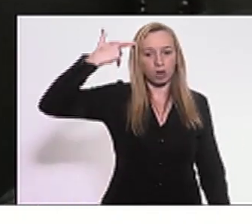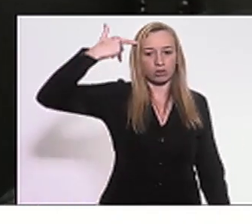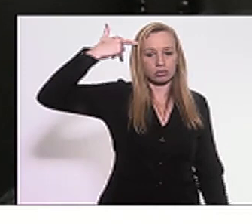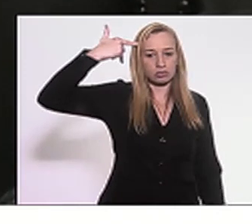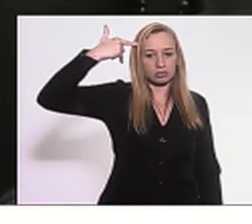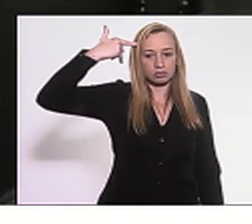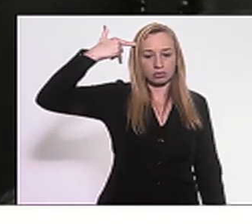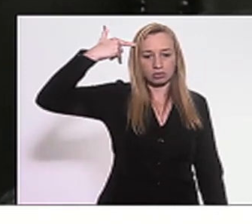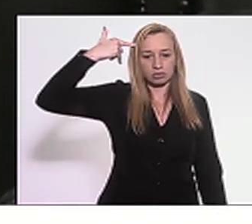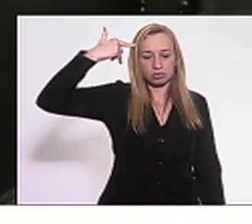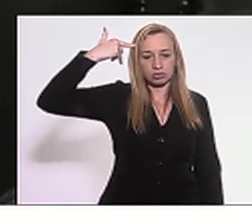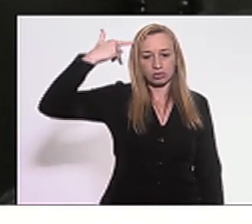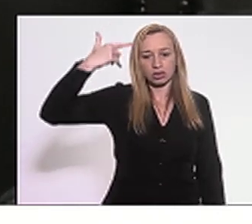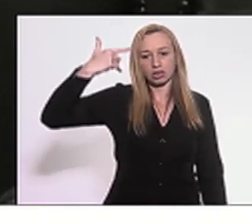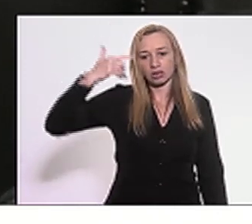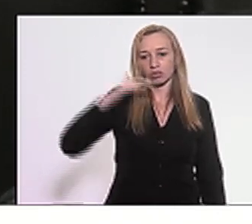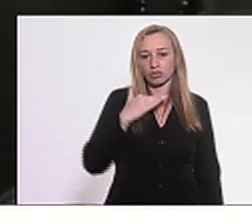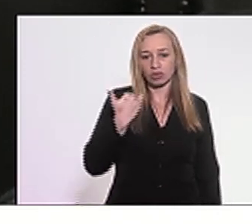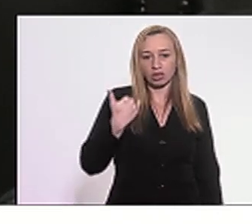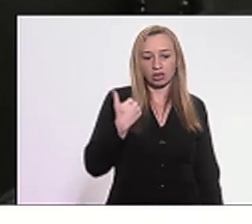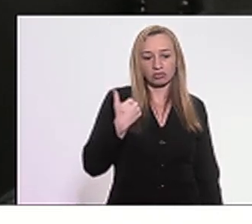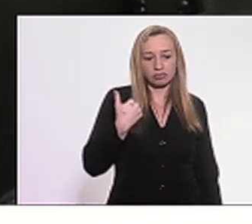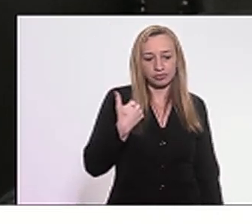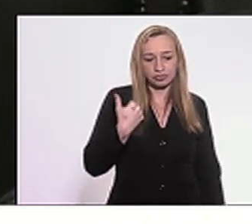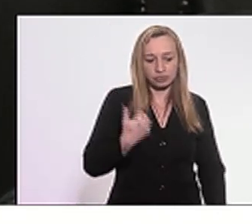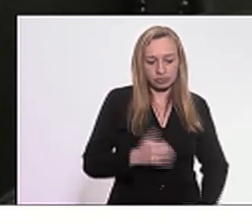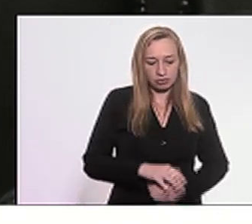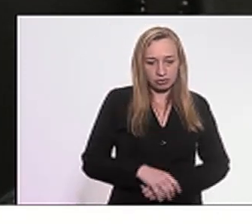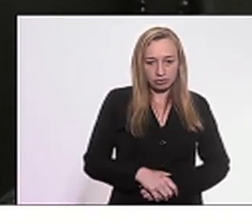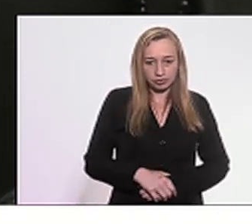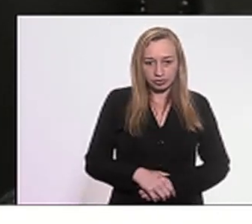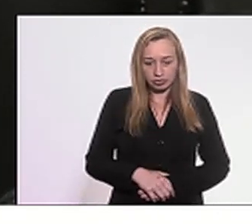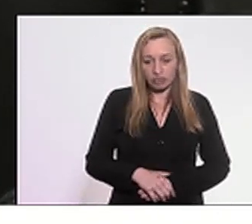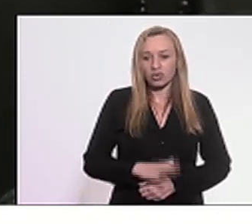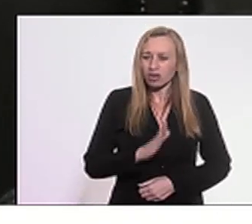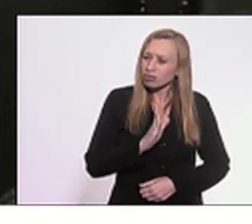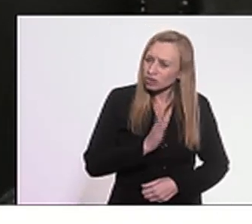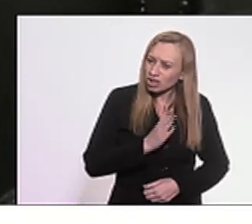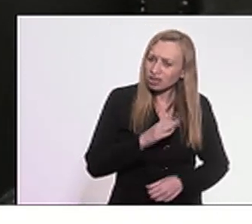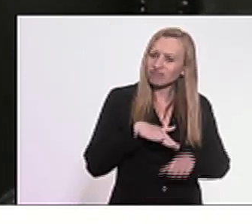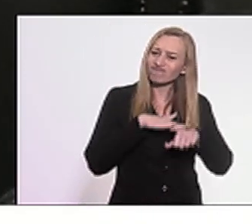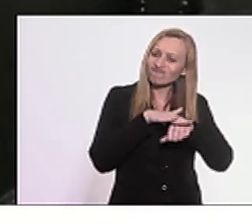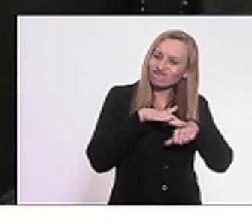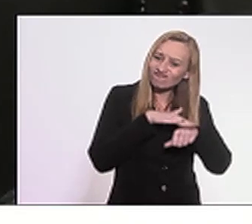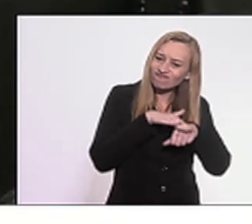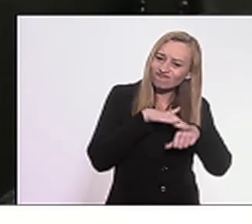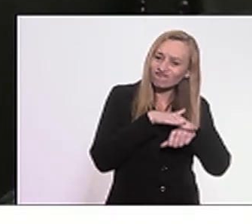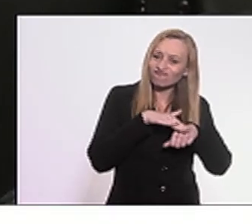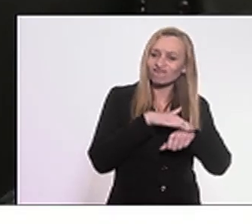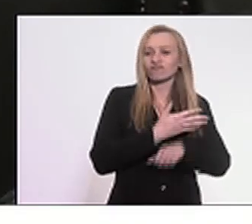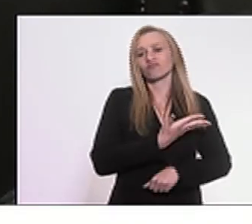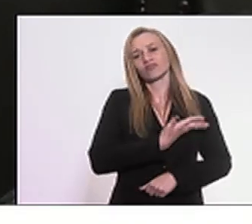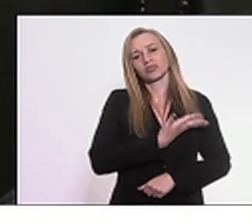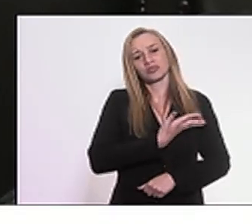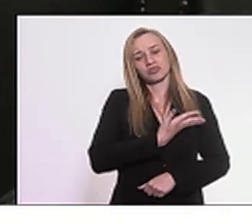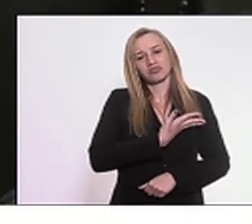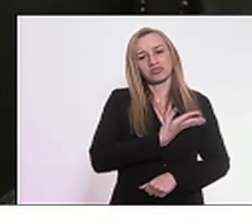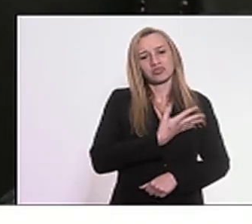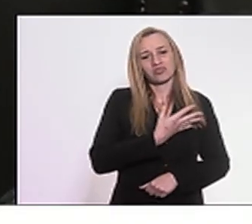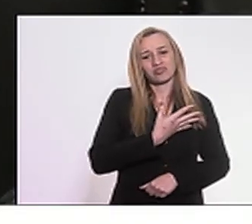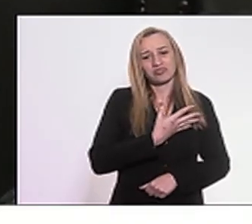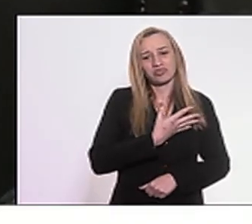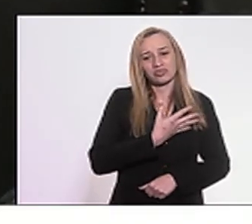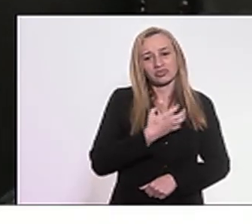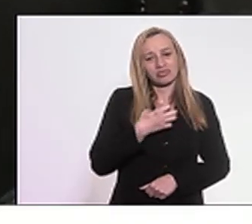momento. Então, eu já amparei, já amparei um colega nesse sentido. Para mim, isso é